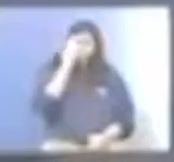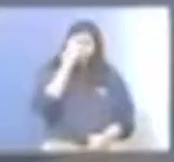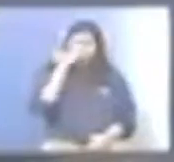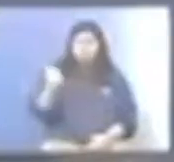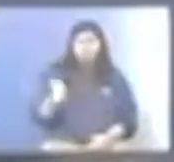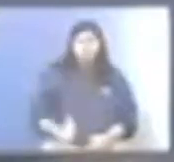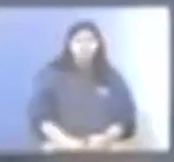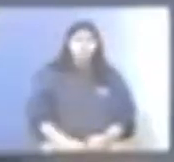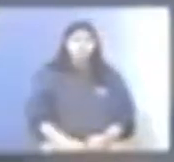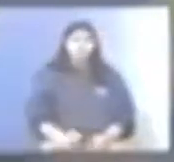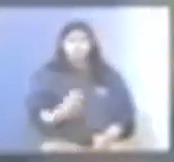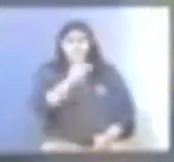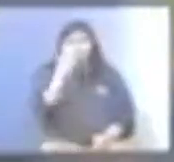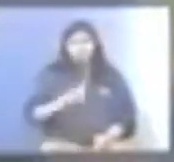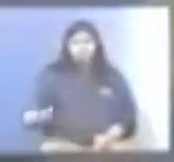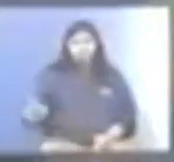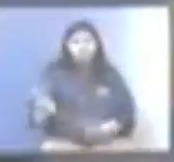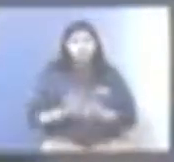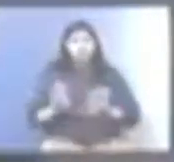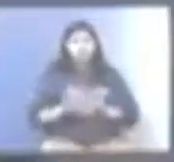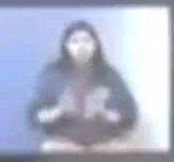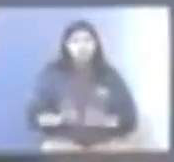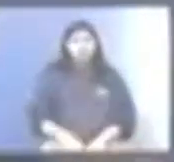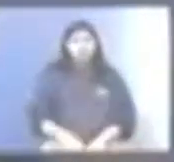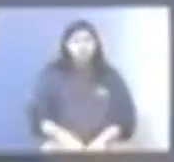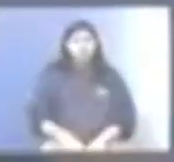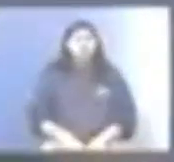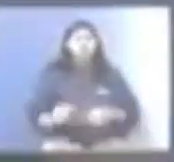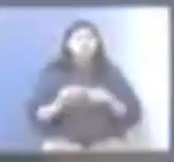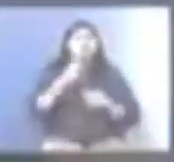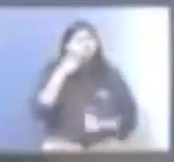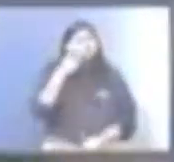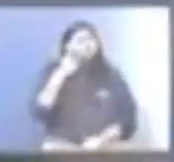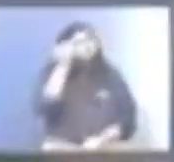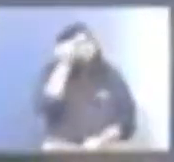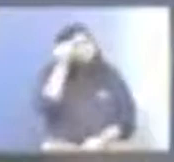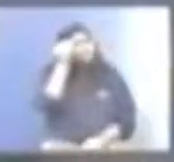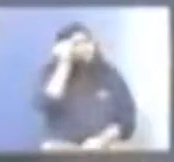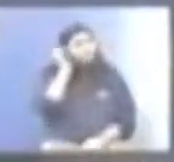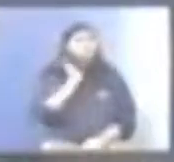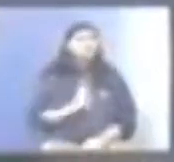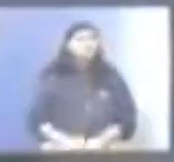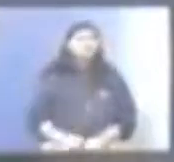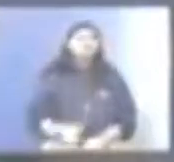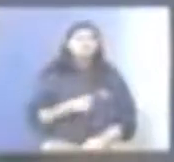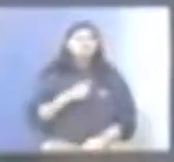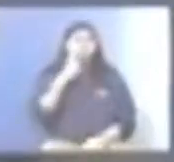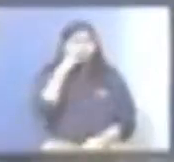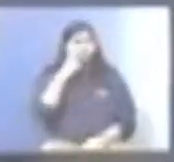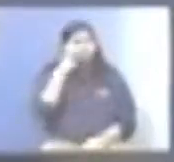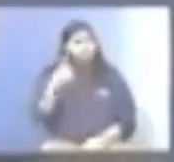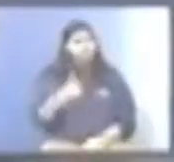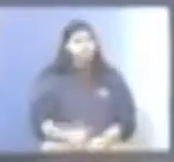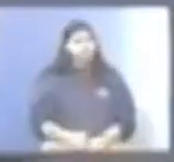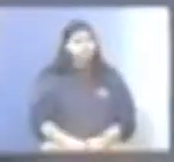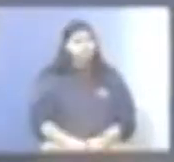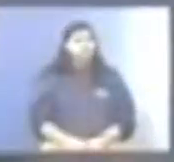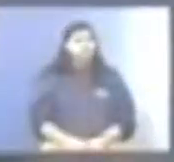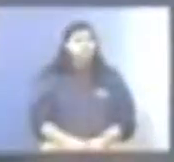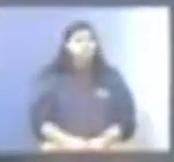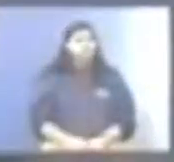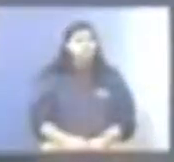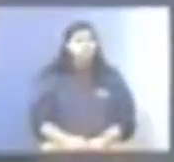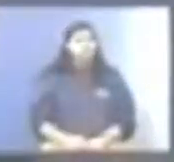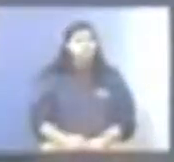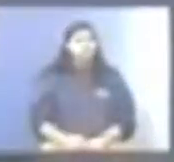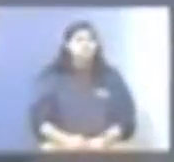está pondo um tapete azul também para nós. Aí eu fiquei olhando aquilo, imaginando, e tive a visão do inferno. O inferno,